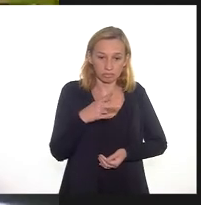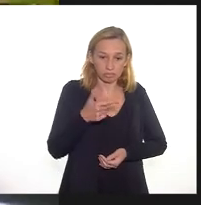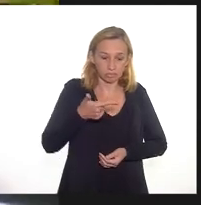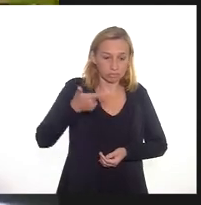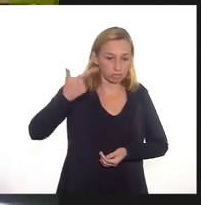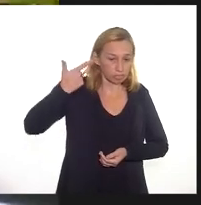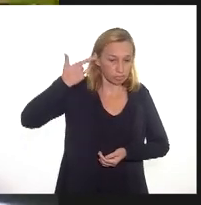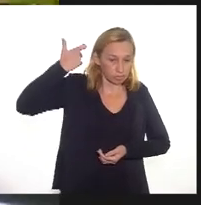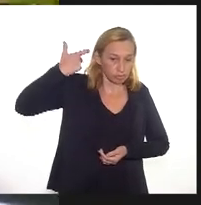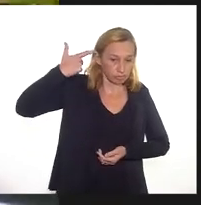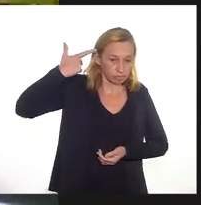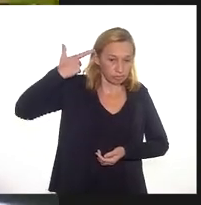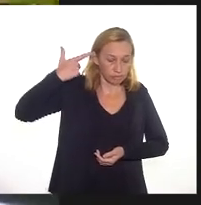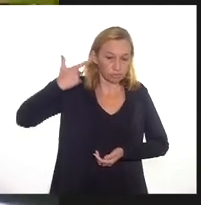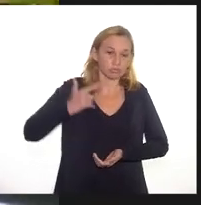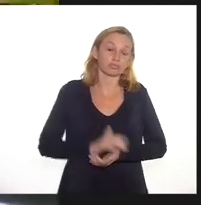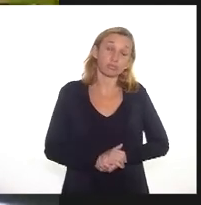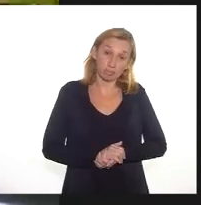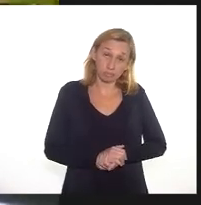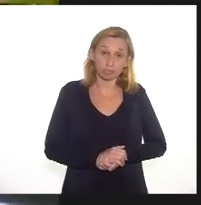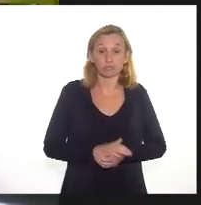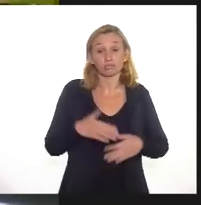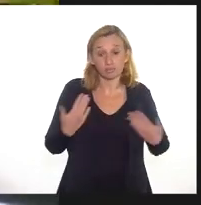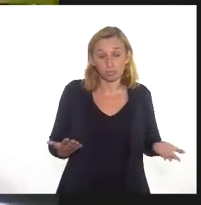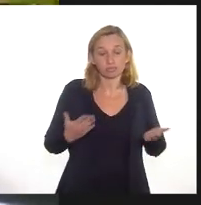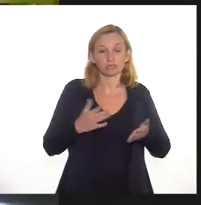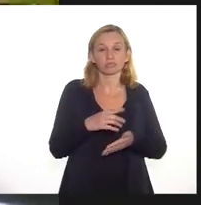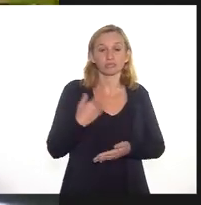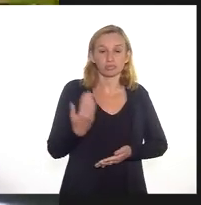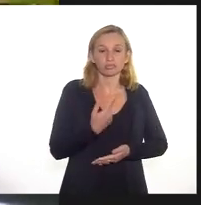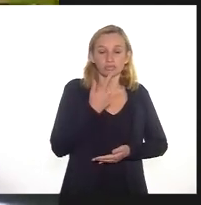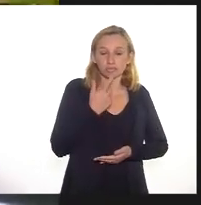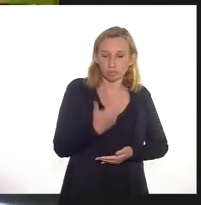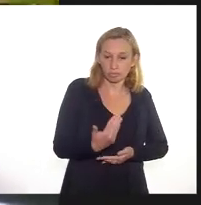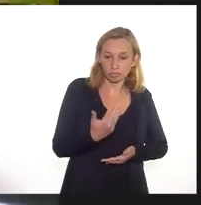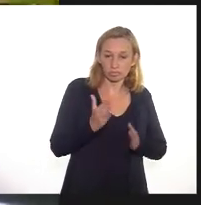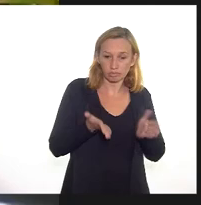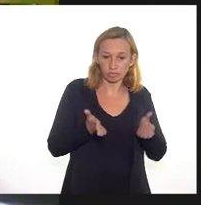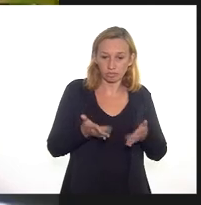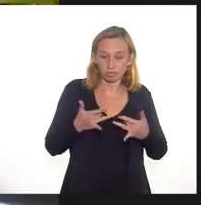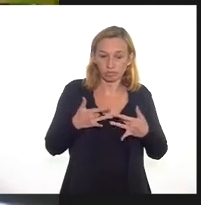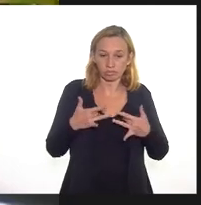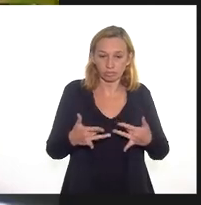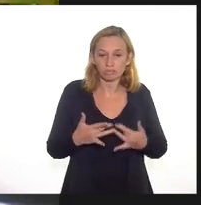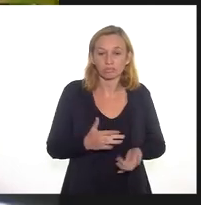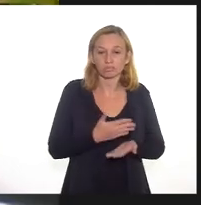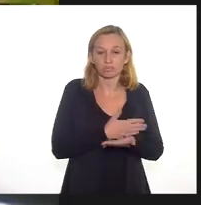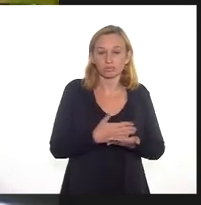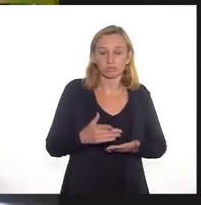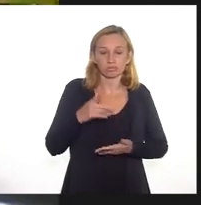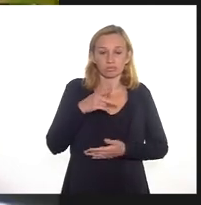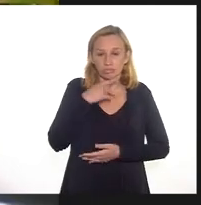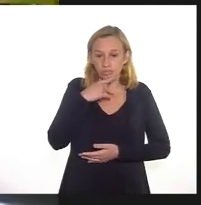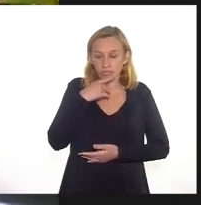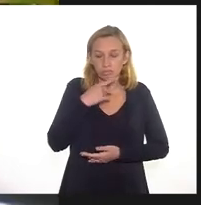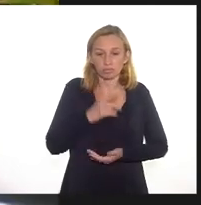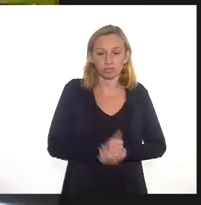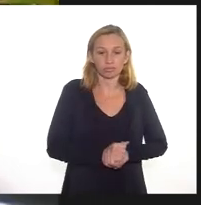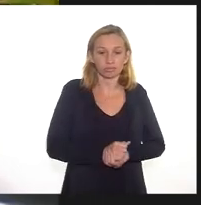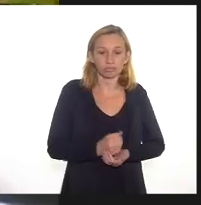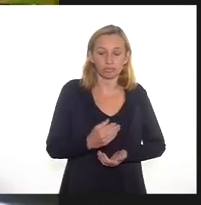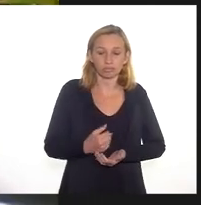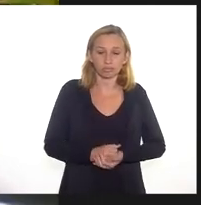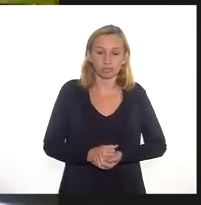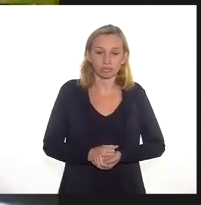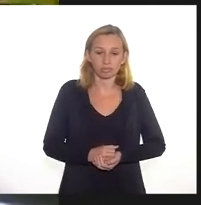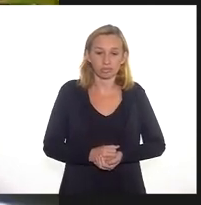mirar e atirar na cabecinha. Então, o nosso pedido consolidado a partir da nossa bancada, quando